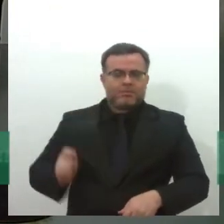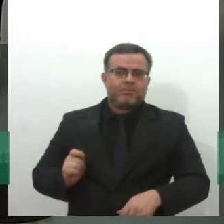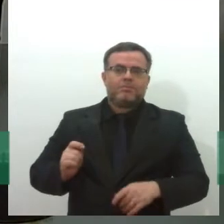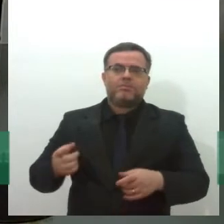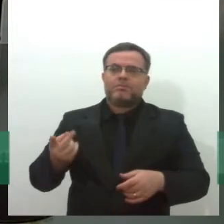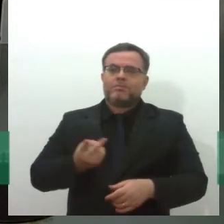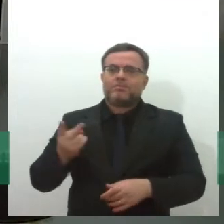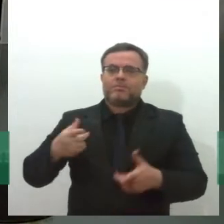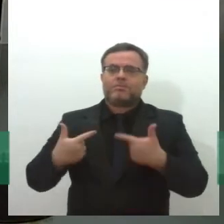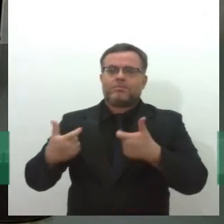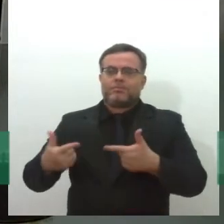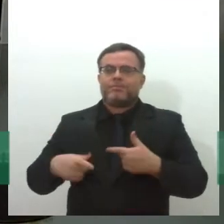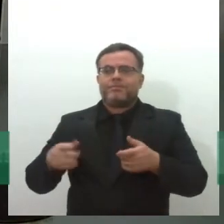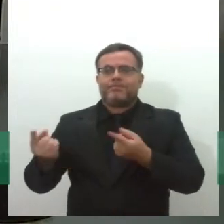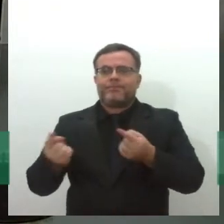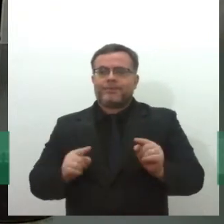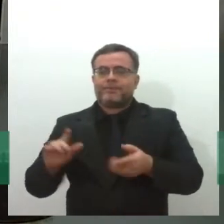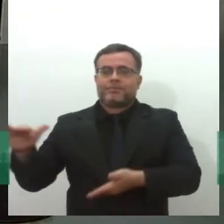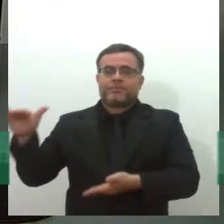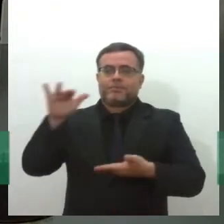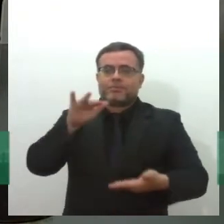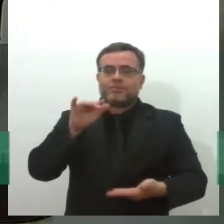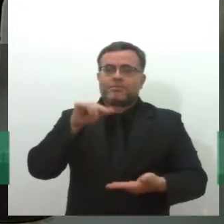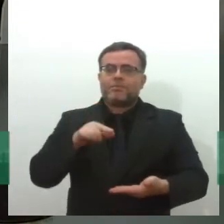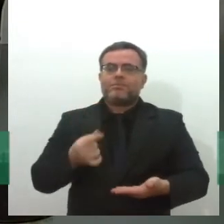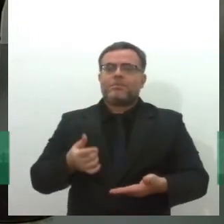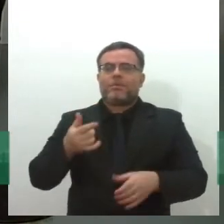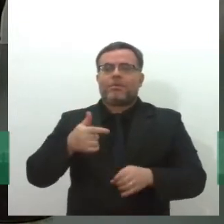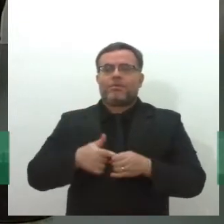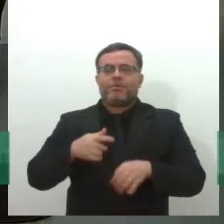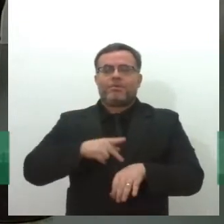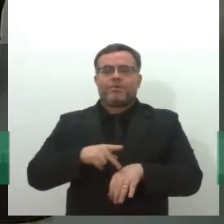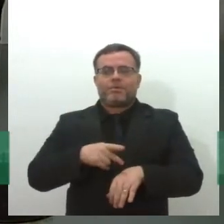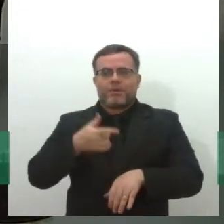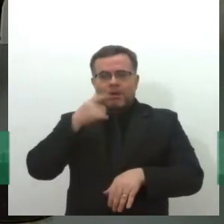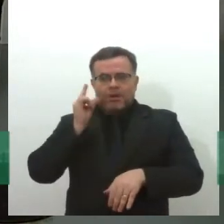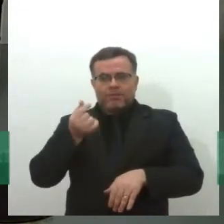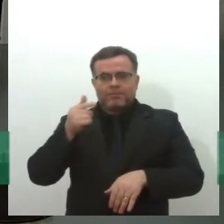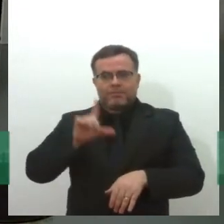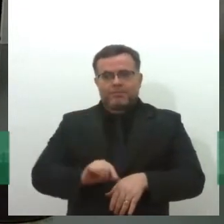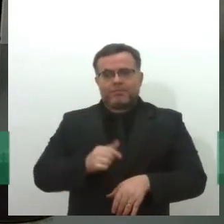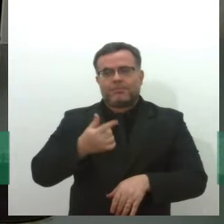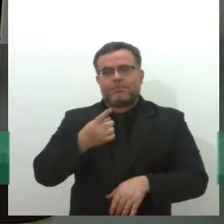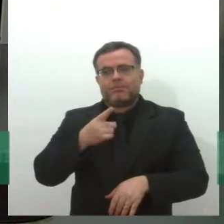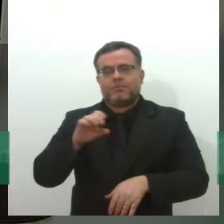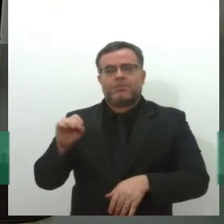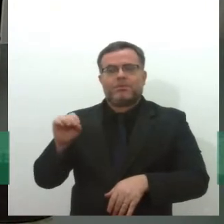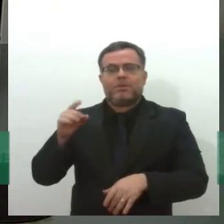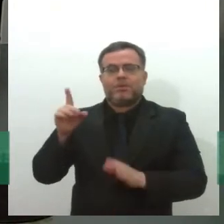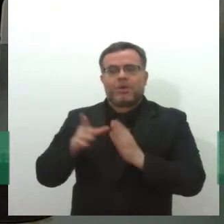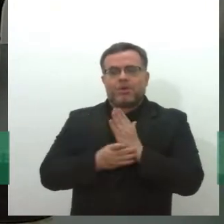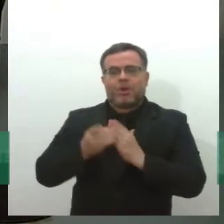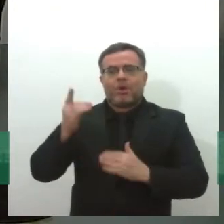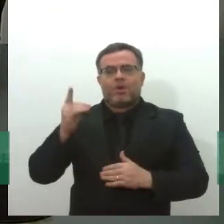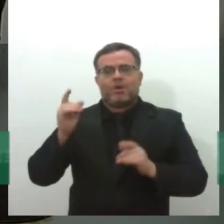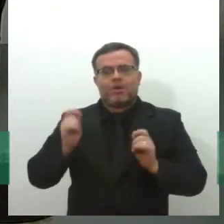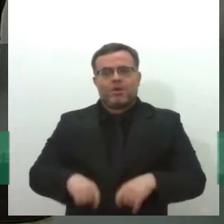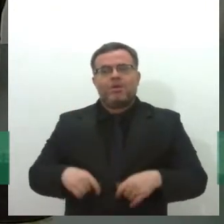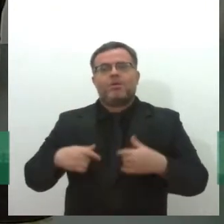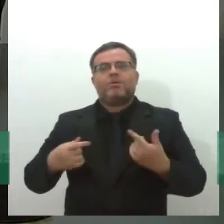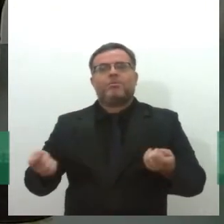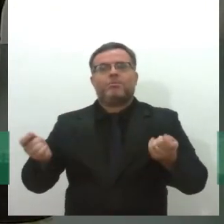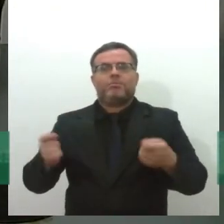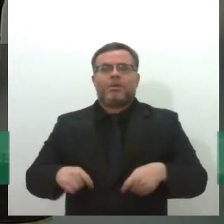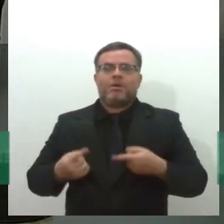que é utilizado como preço de referência do mundo, né, ontem estava abaixo dos 100 dólares. Em que proporção isso aí